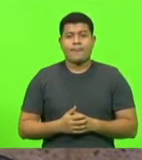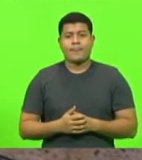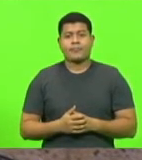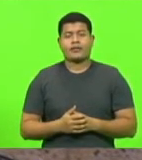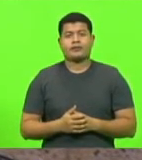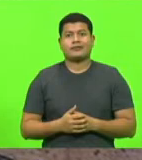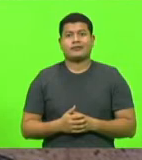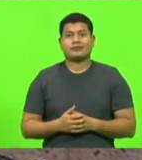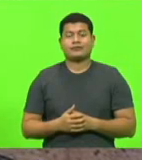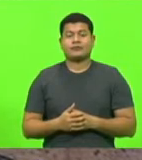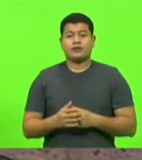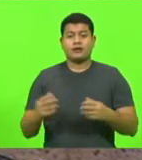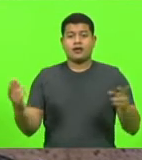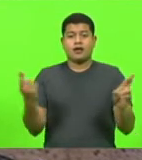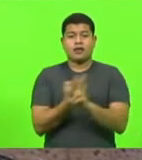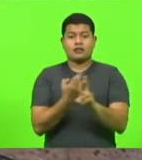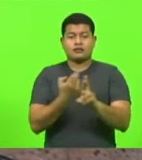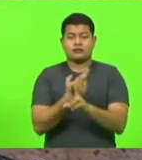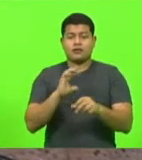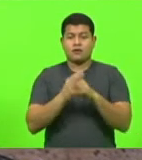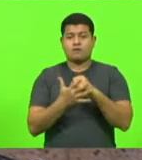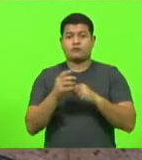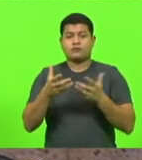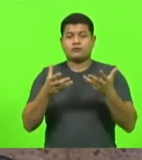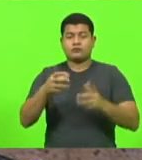eu quero também destacar,